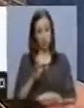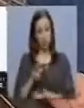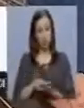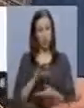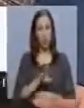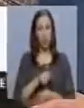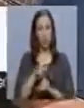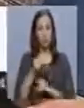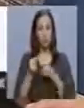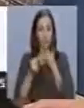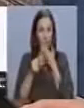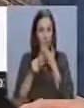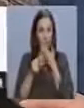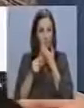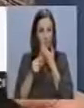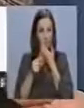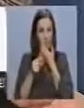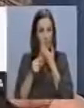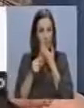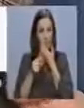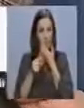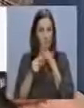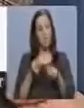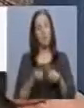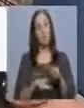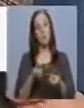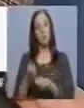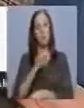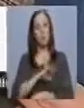porque não aceitamos faseamento das posições remuneratórias e não